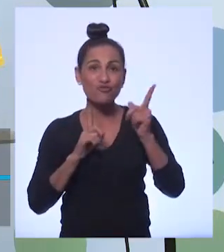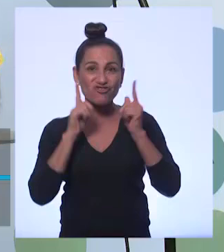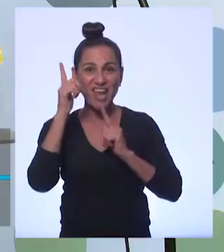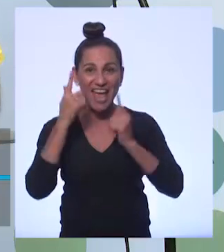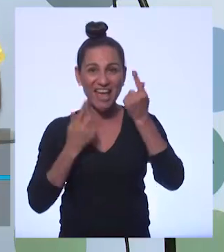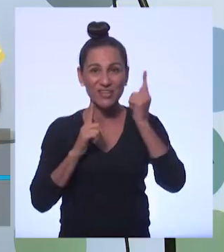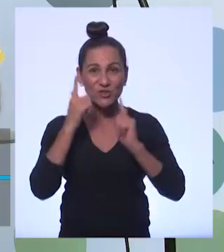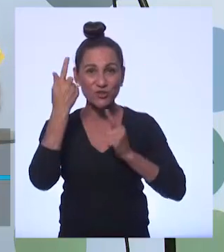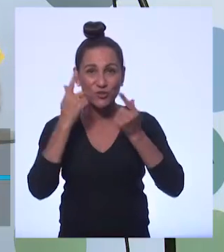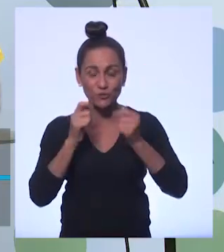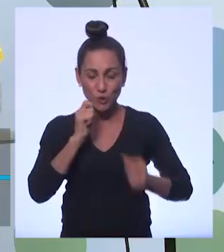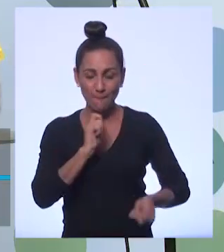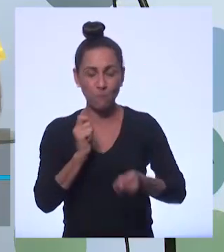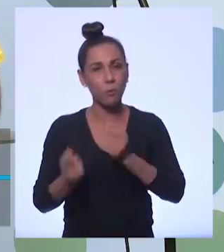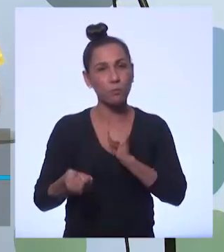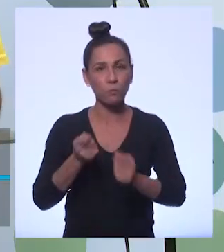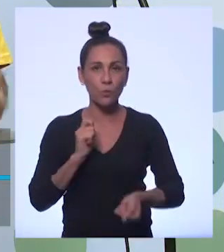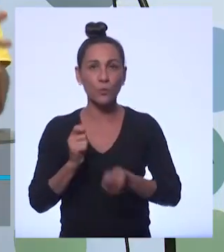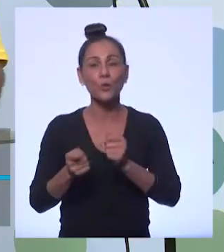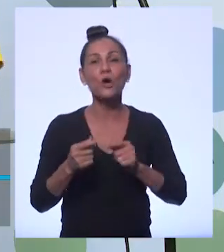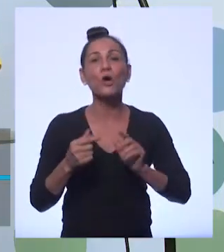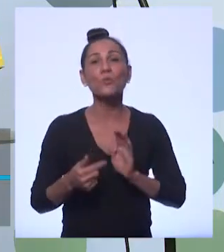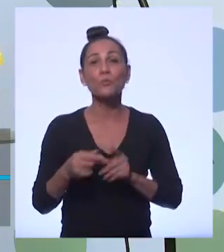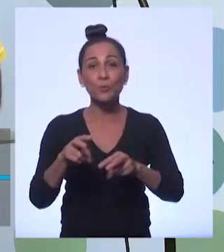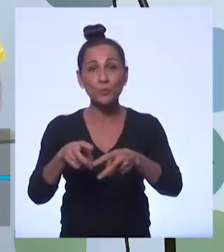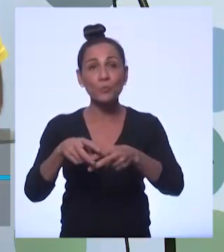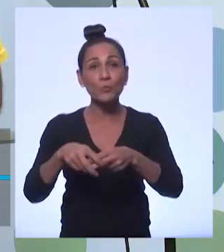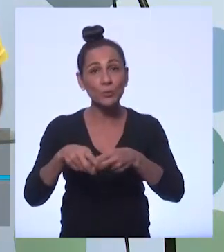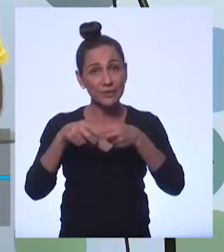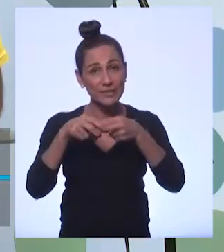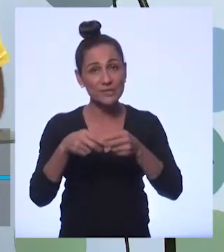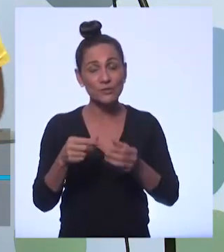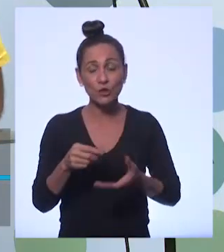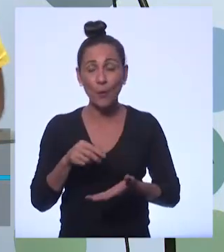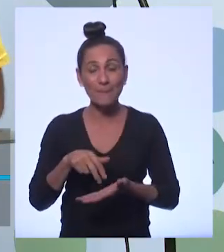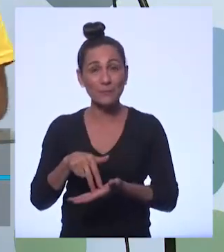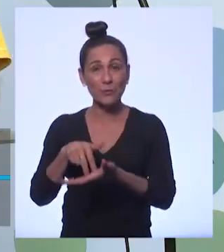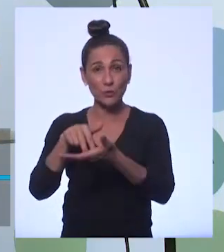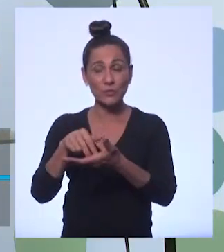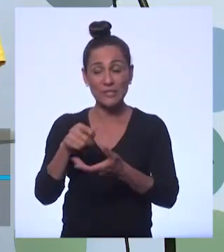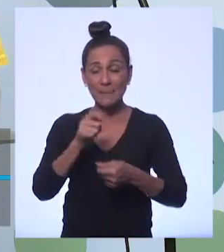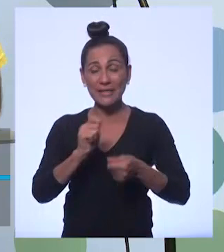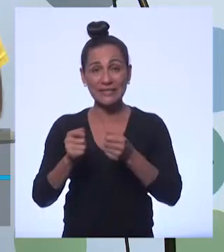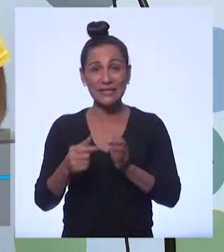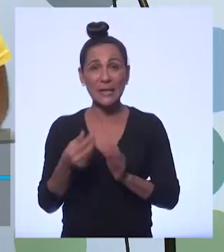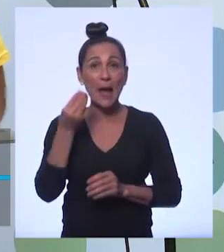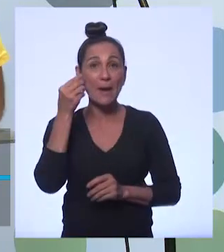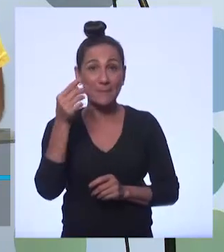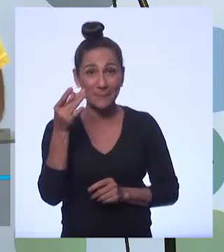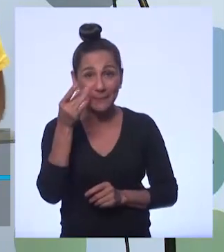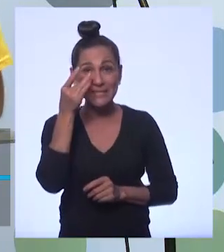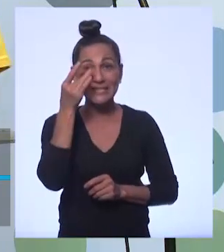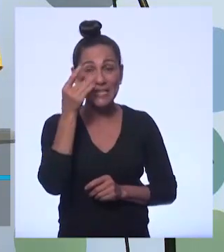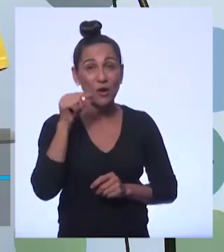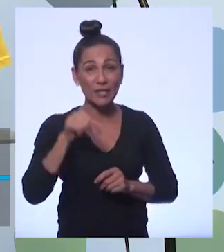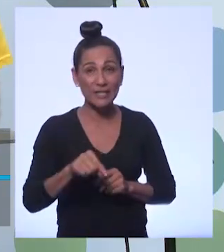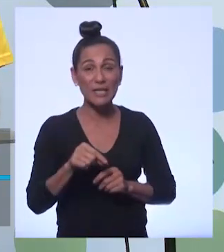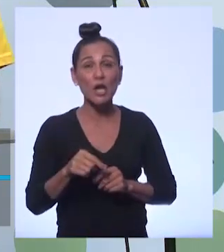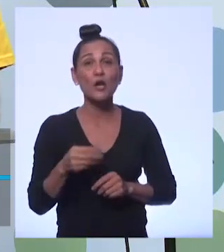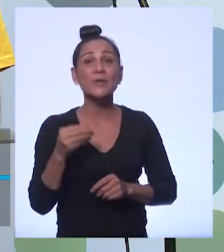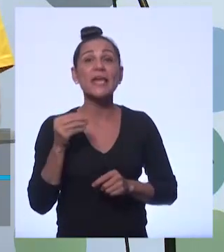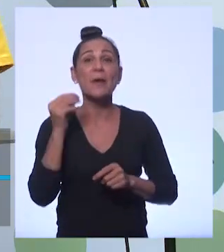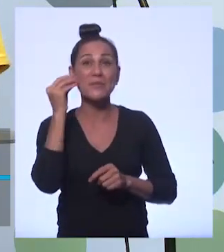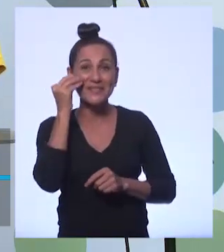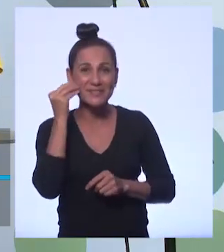a bateria para vocês, é por isso que eu trouxe a bateria para a aula, porque a minha especialidade como estudo é